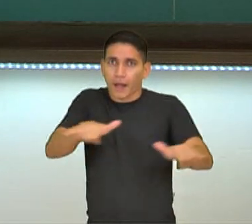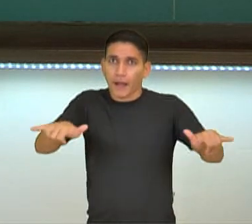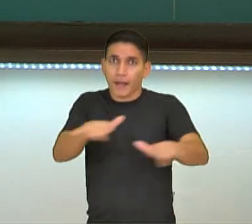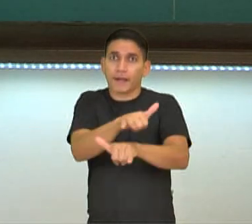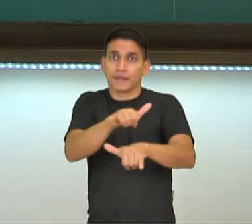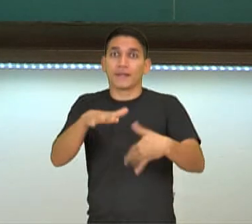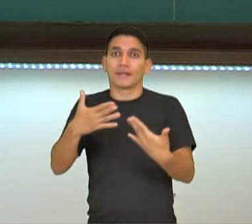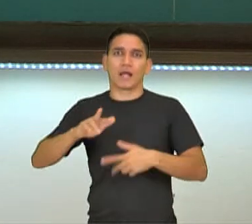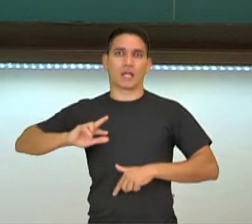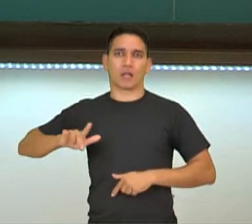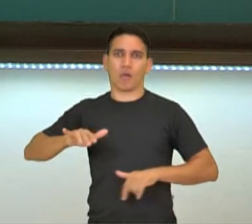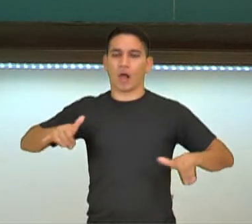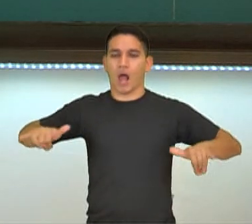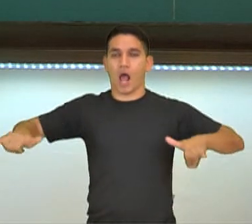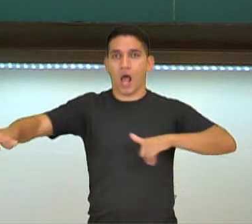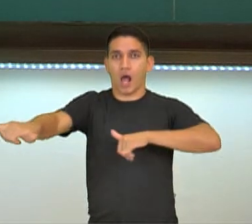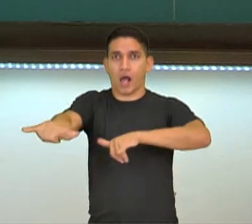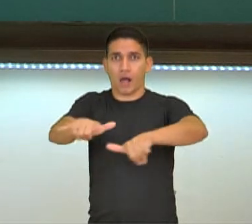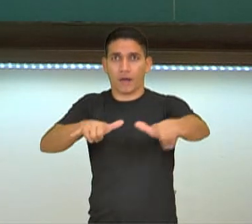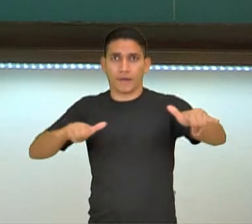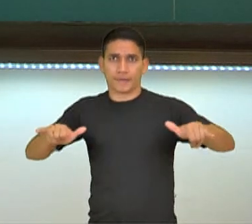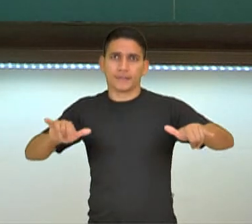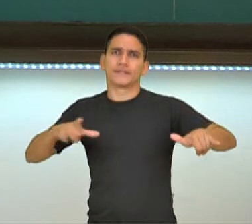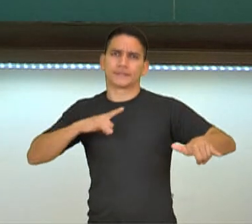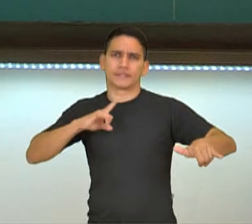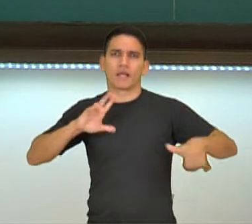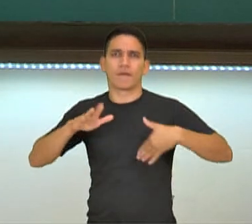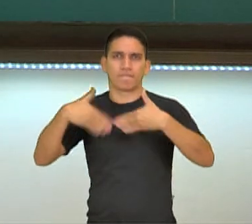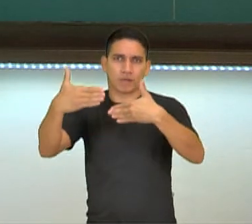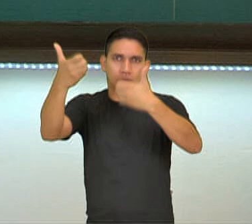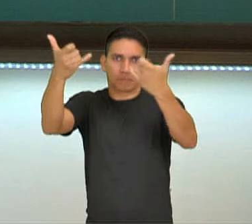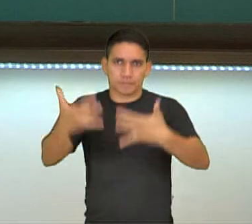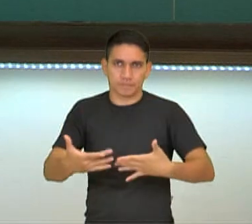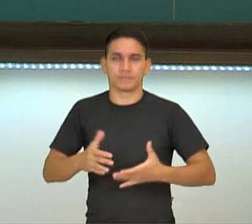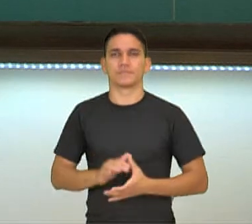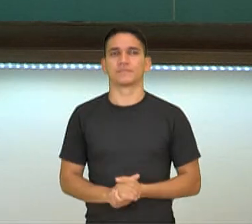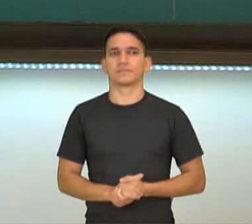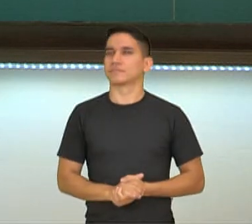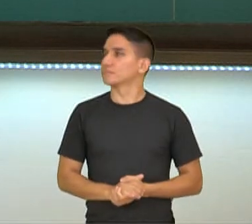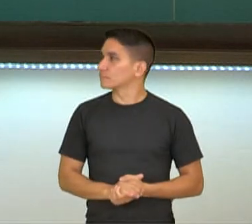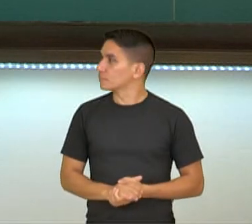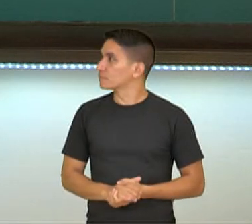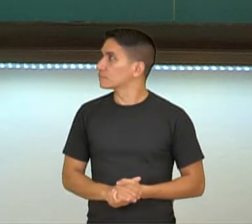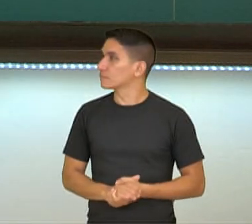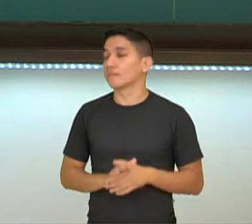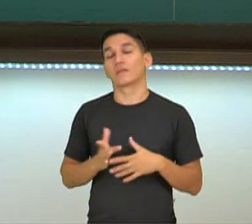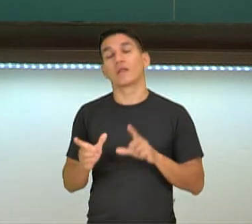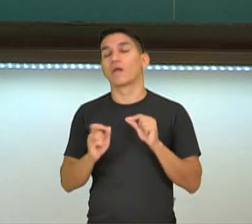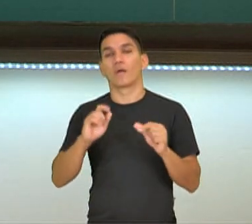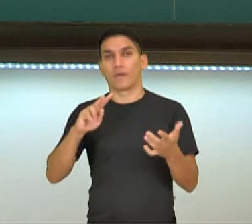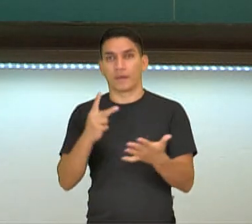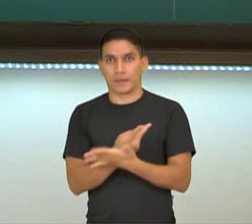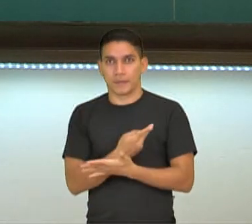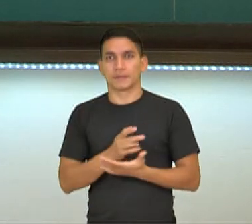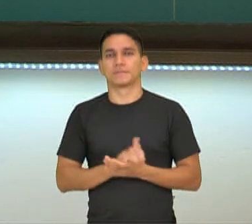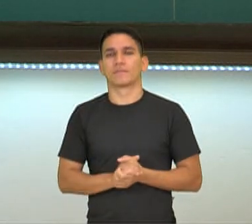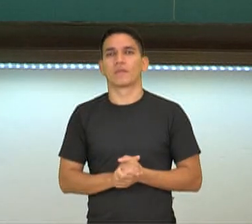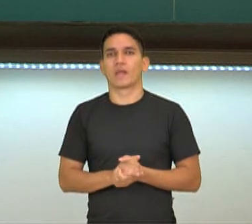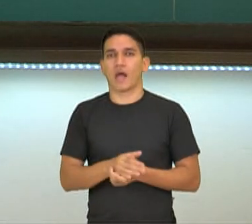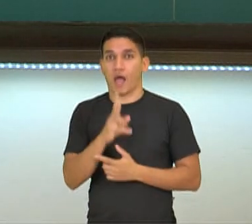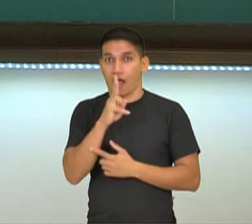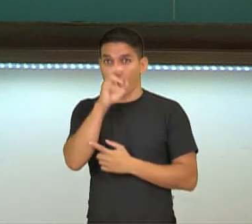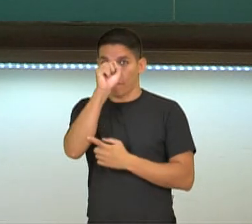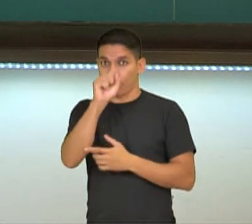como vai acontecer logo depois com os trabalhos do Faraday e Maxwell, ok? Então o que acontece? A força